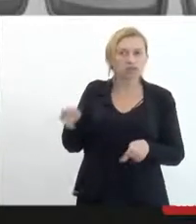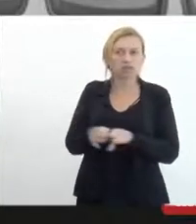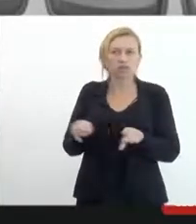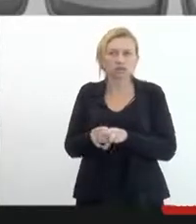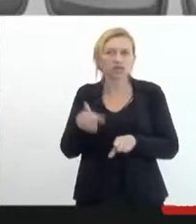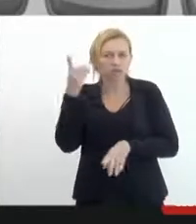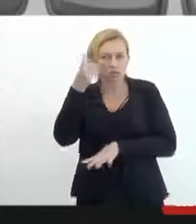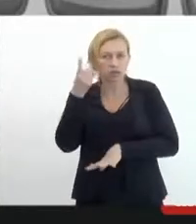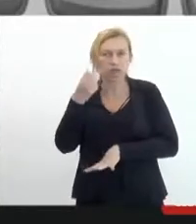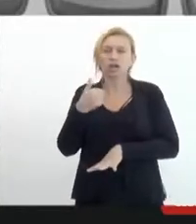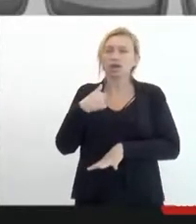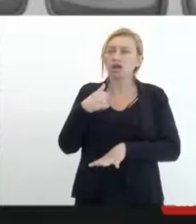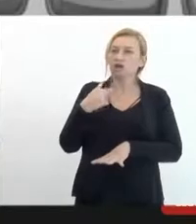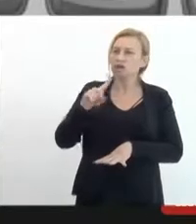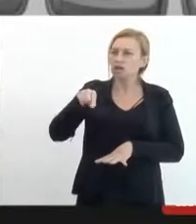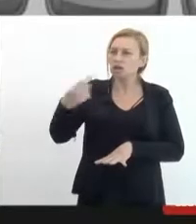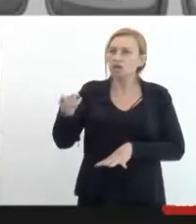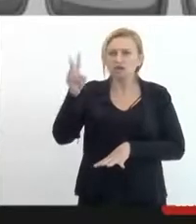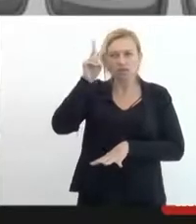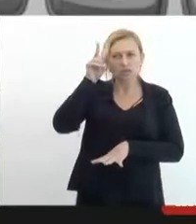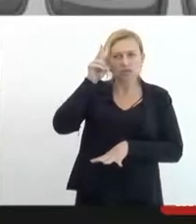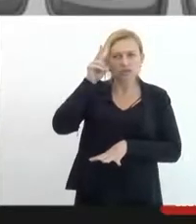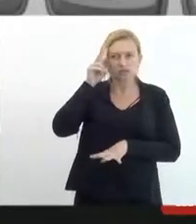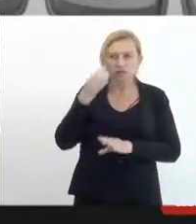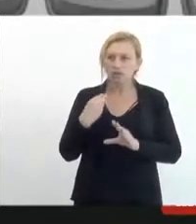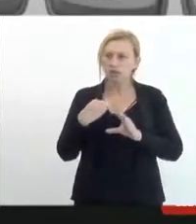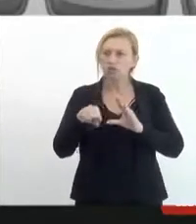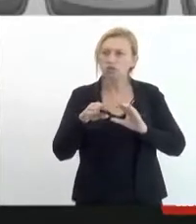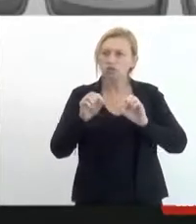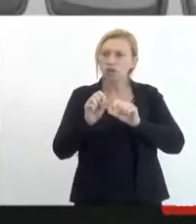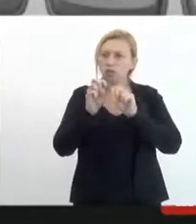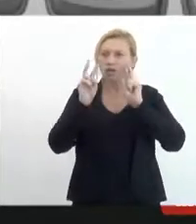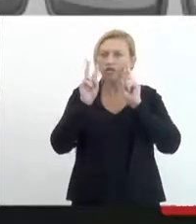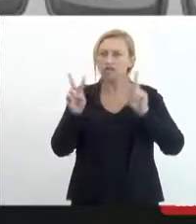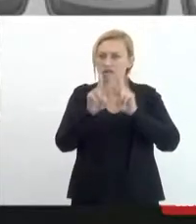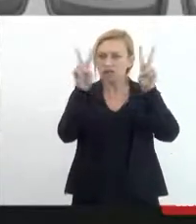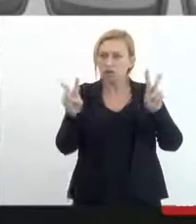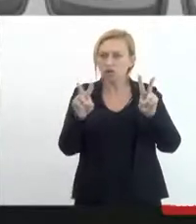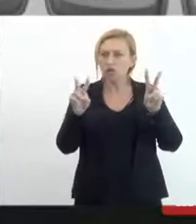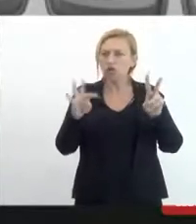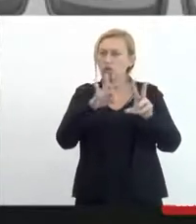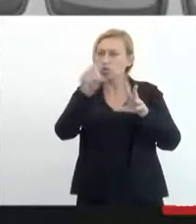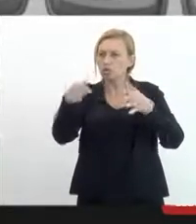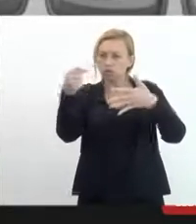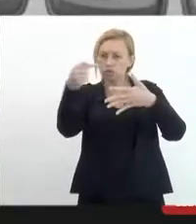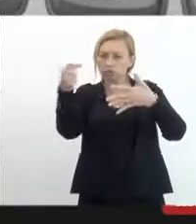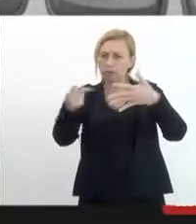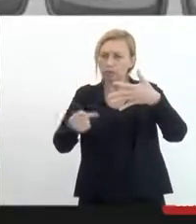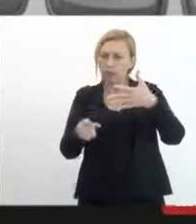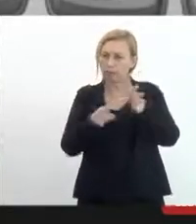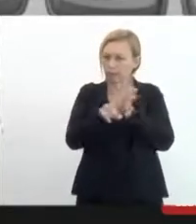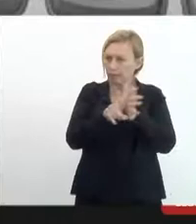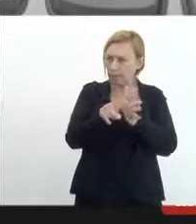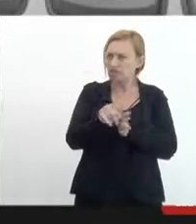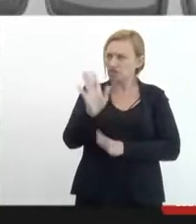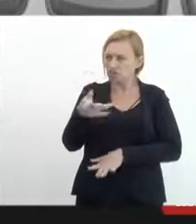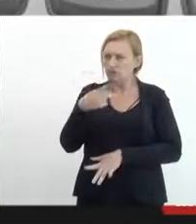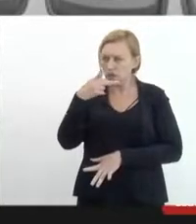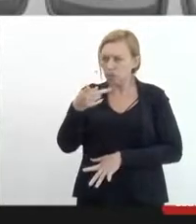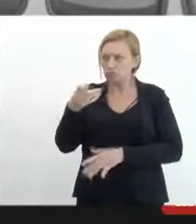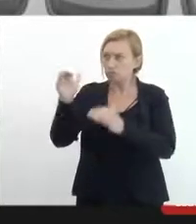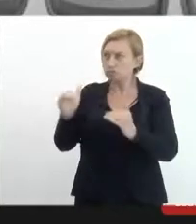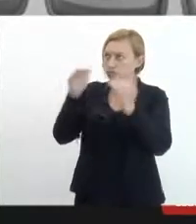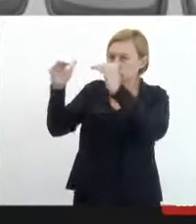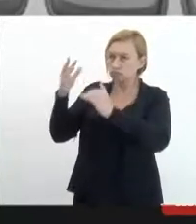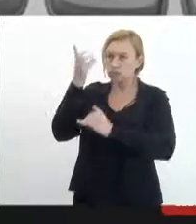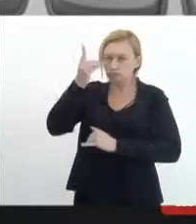eu trarei na próxima segunda-feira uma visão de acordo com esses tópicos que você mencionou, Vossa Excelência,